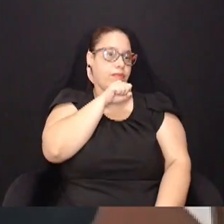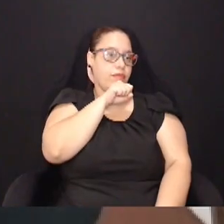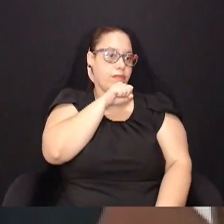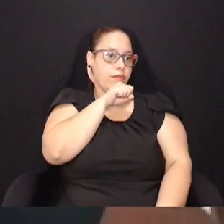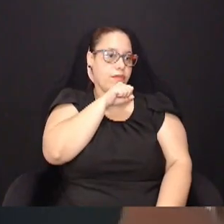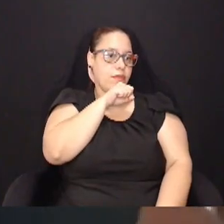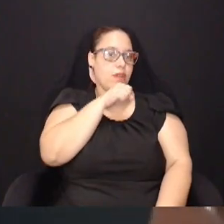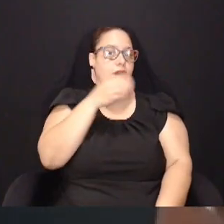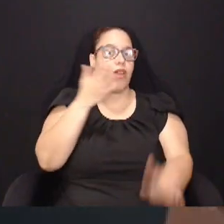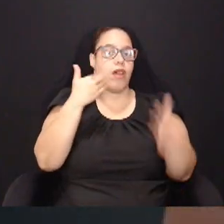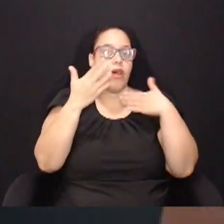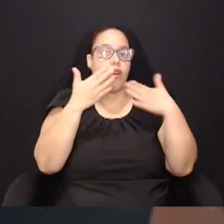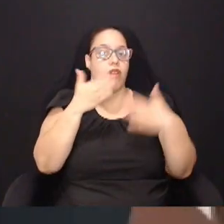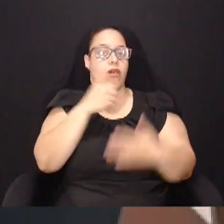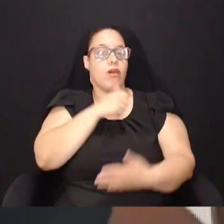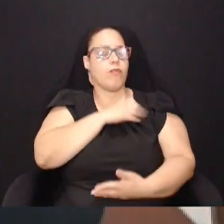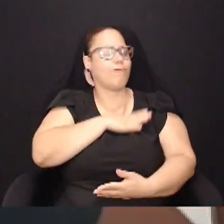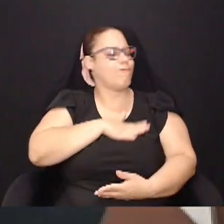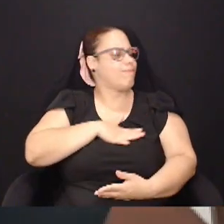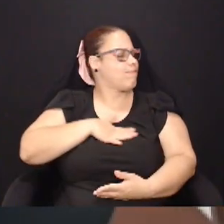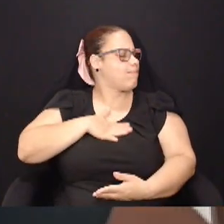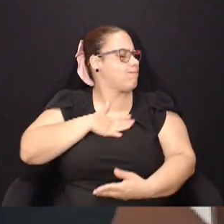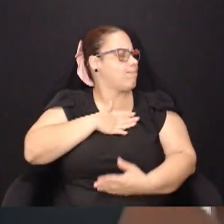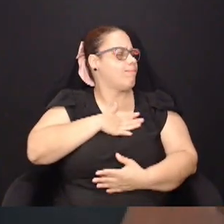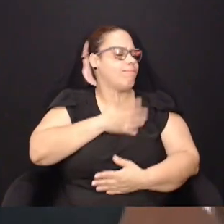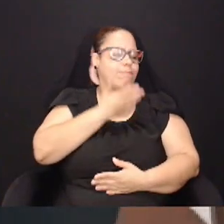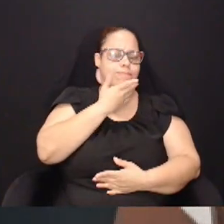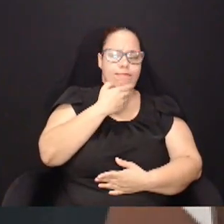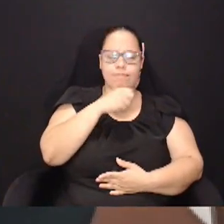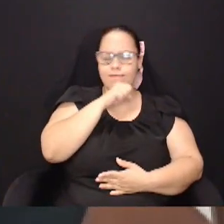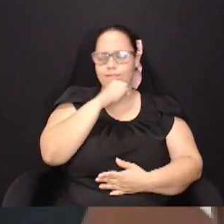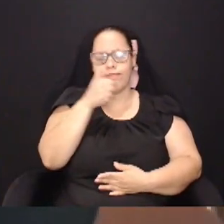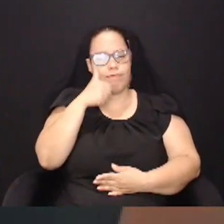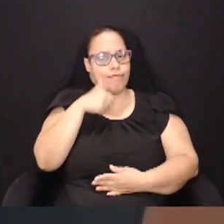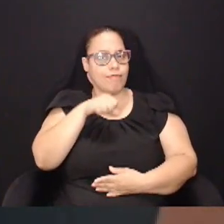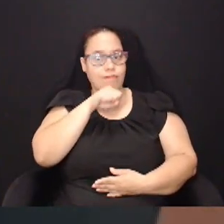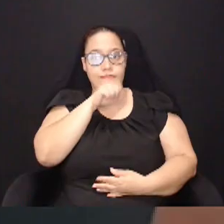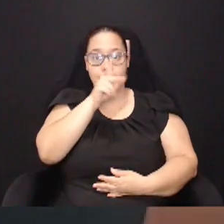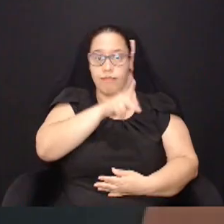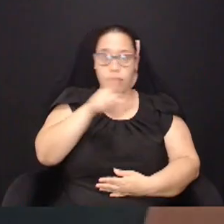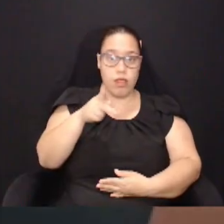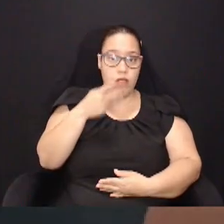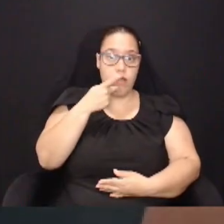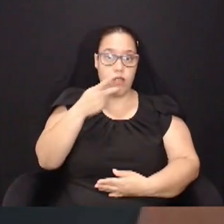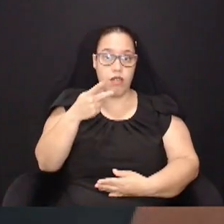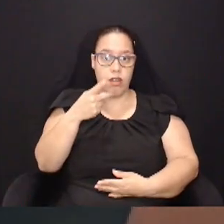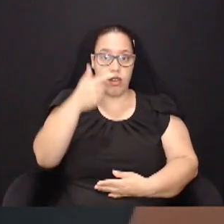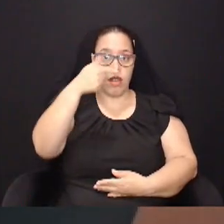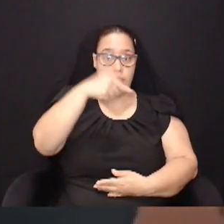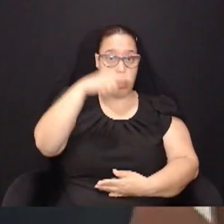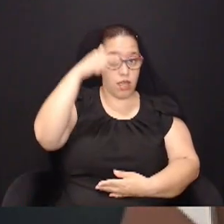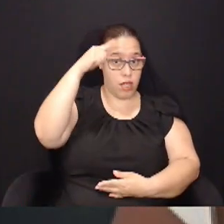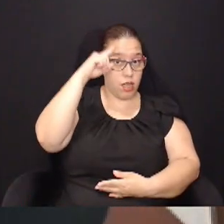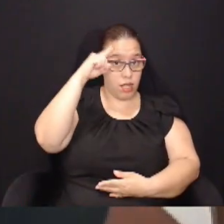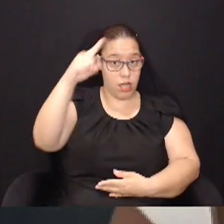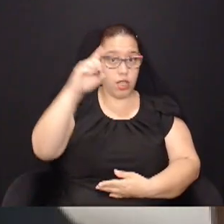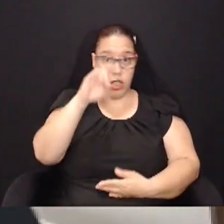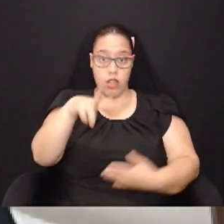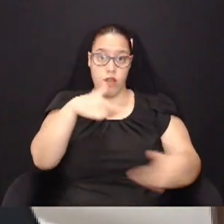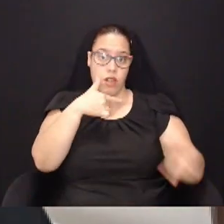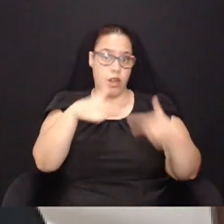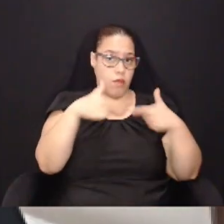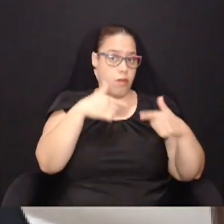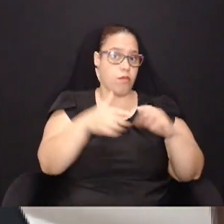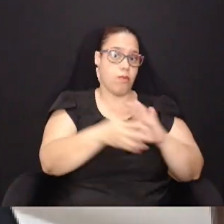pai? Como eu gostaria de conversar com minha mãe? Professor, a minha mãe não fala comigo há 7 dias, só trabalha. Eu queria